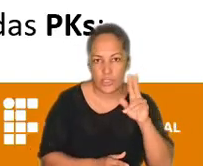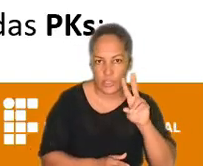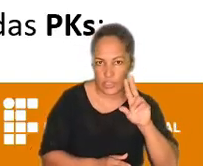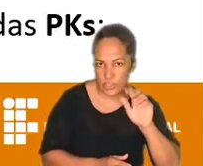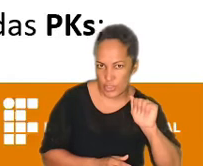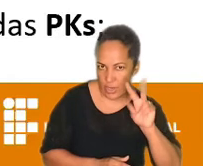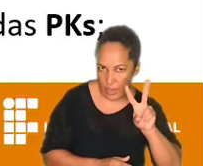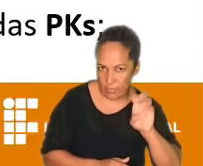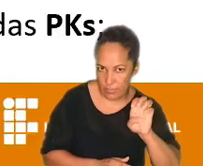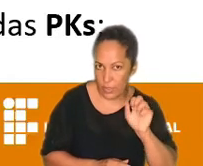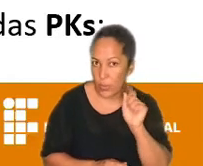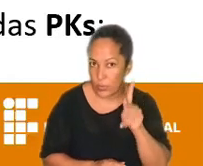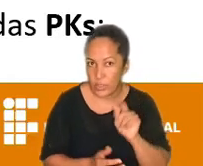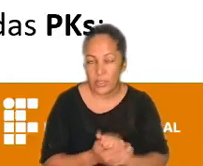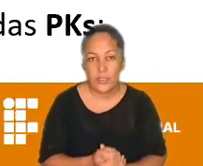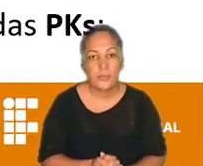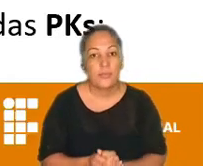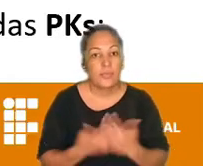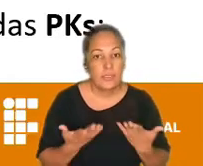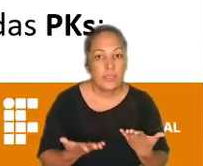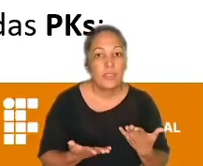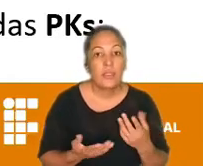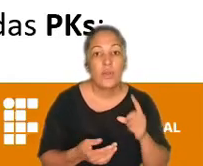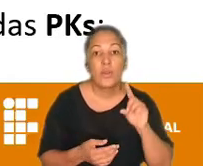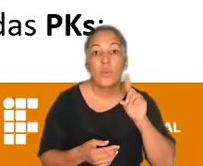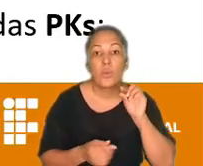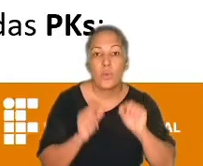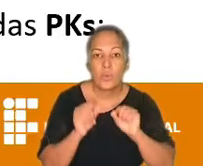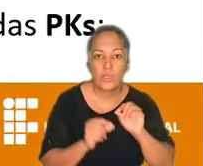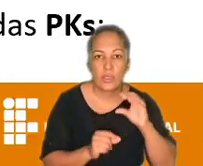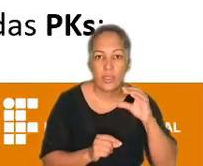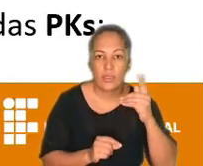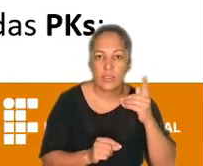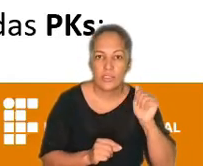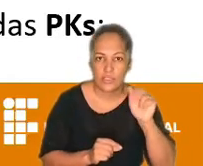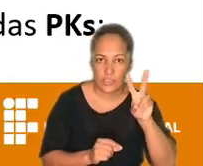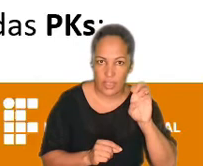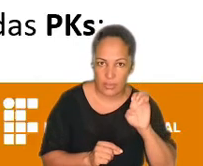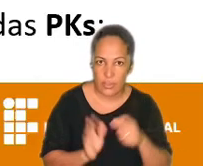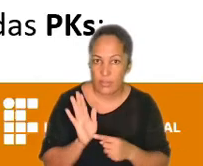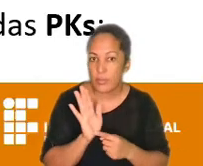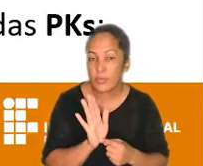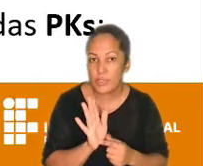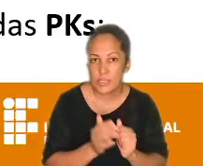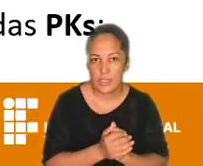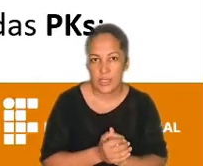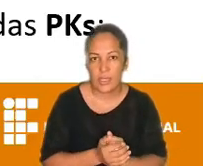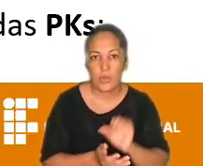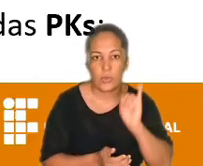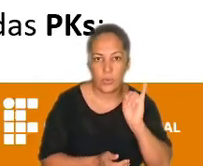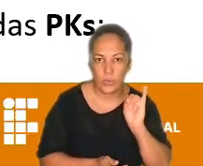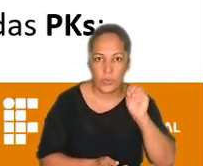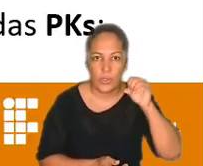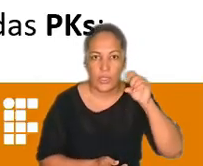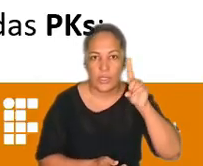beleza? A chave estrangeira, ela corresponde ao atributo identificador. Olha só, então a chave estrangeira, ela